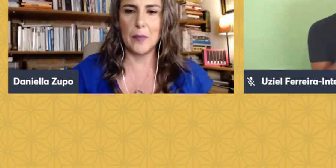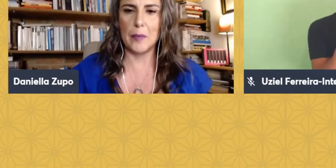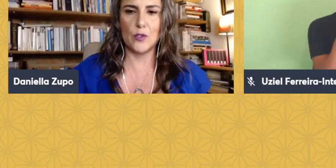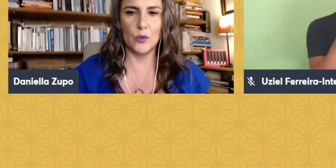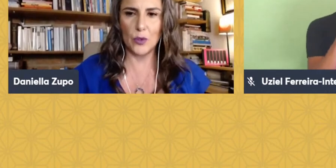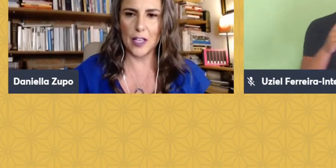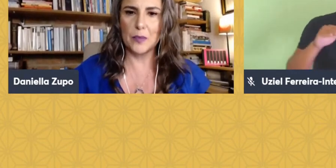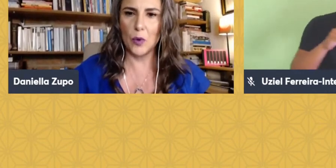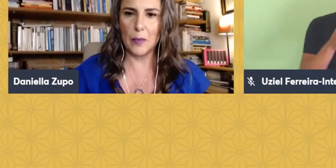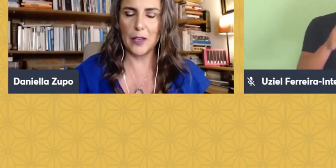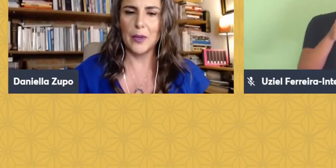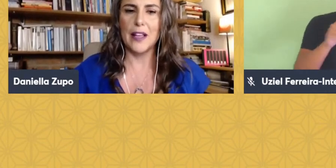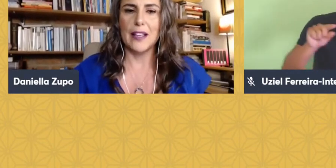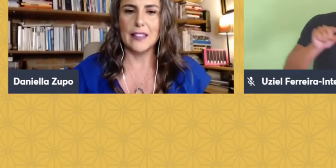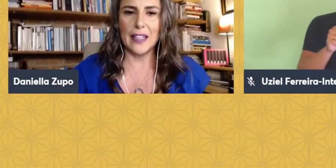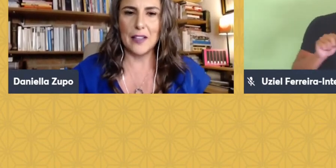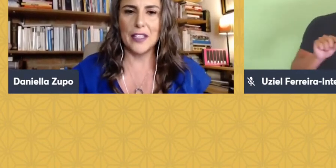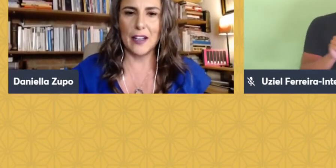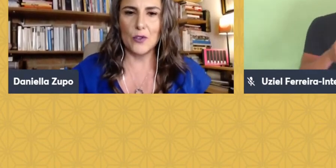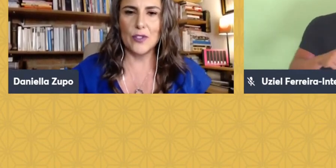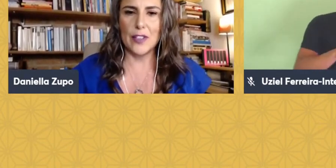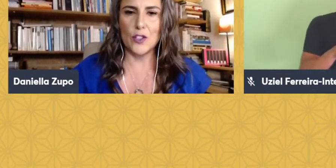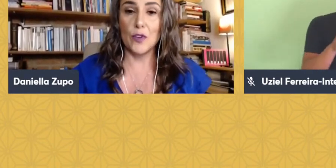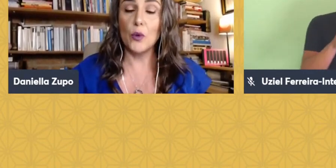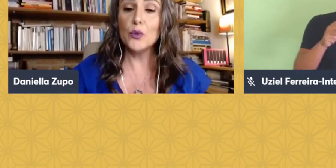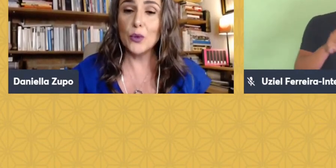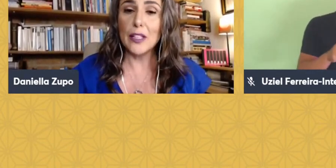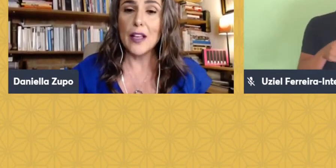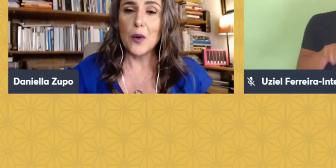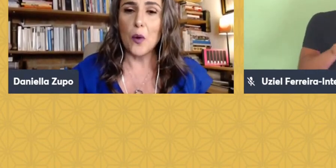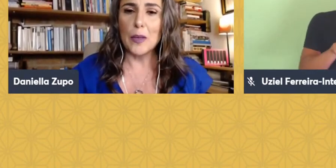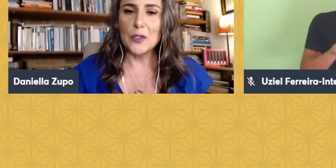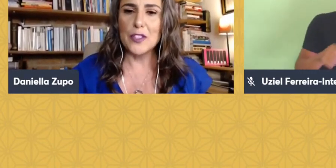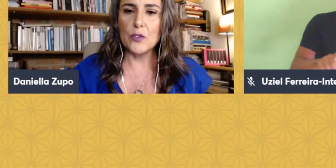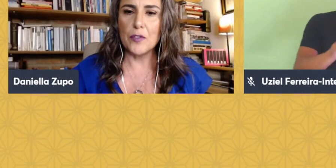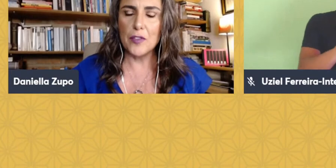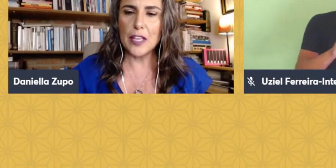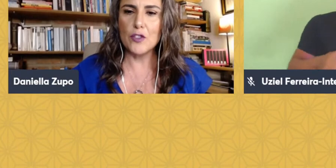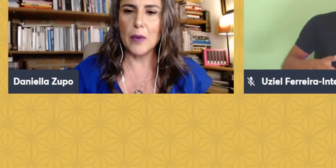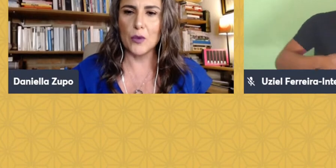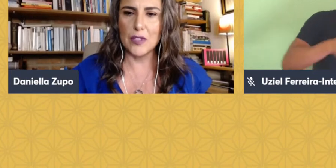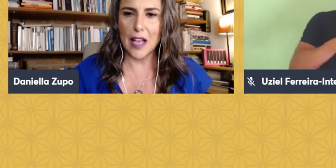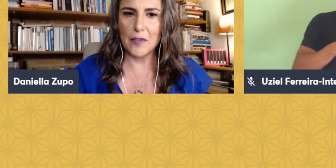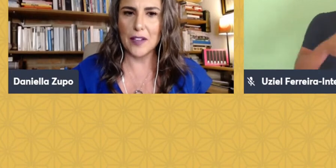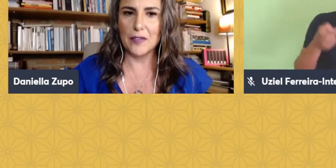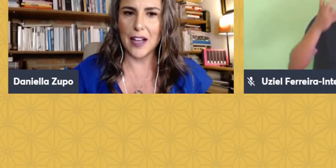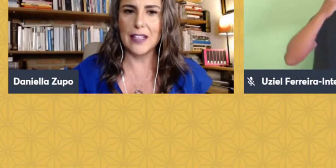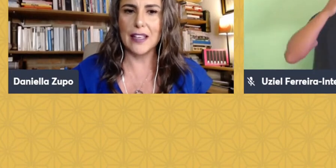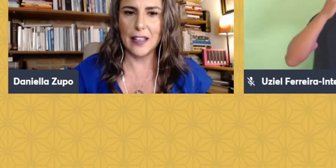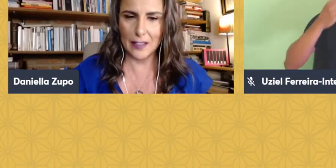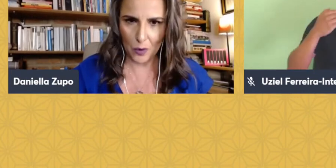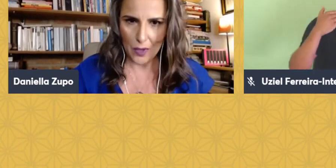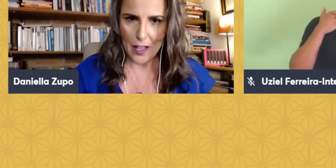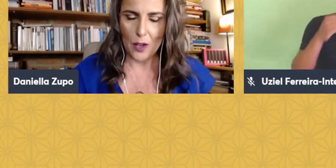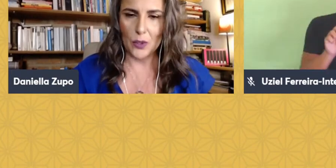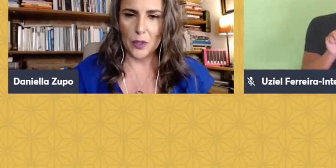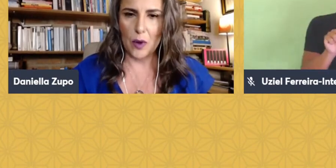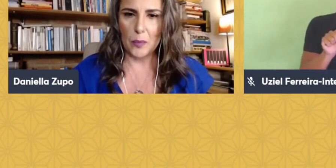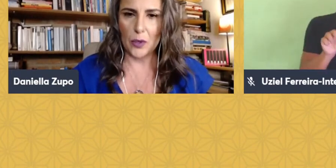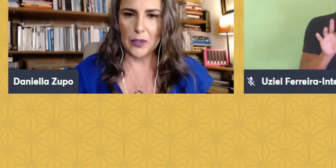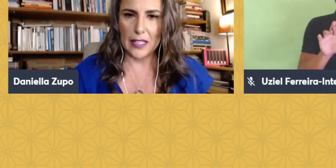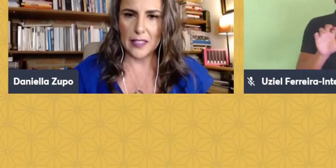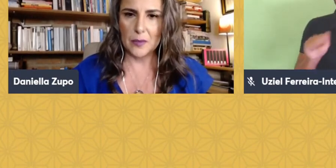realizado pelos três equipamentos culturais por meio da lei federal de incentivo à cultura Com patrocínio de Fiat Bangu o vale e Gerdau